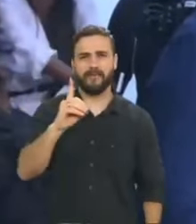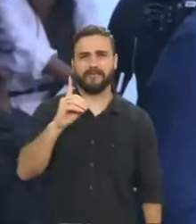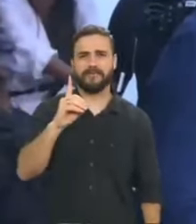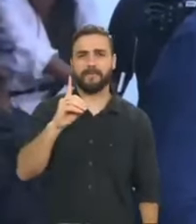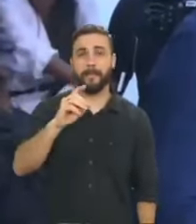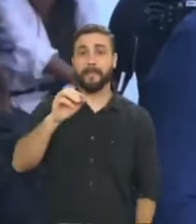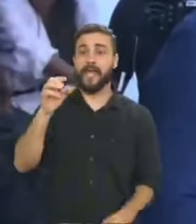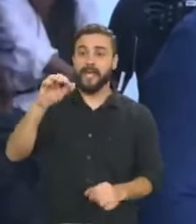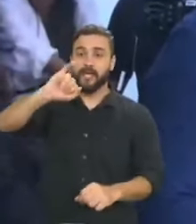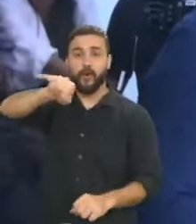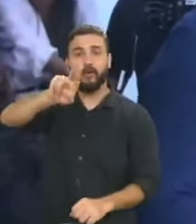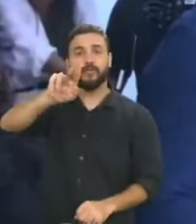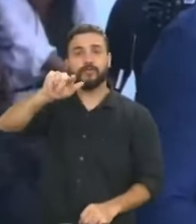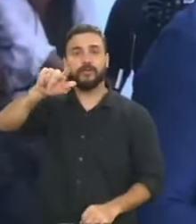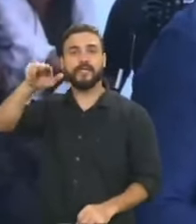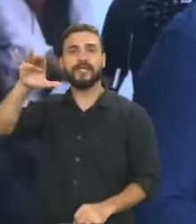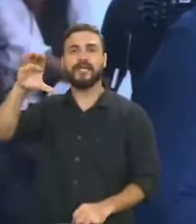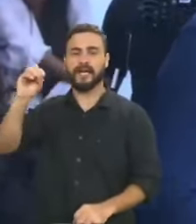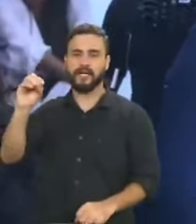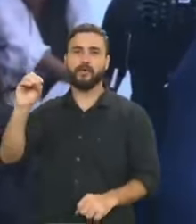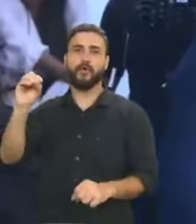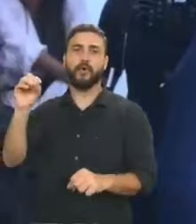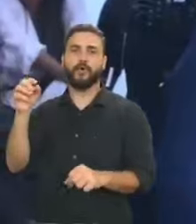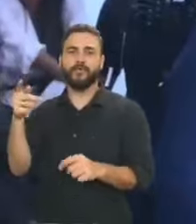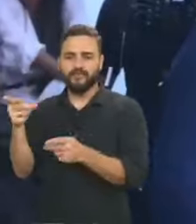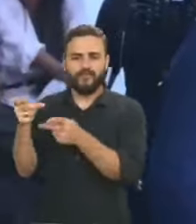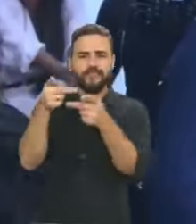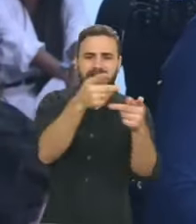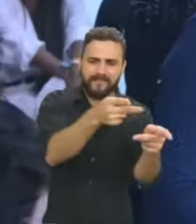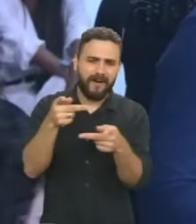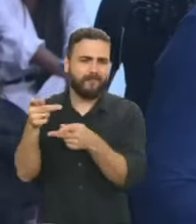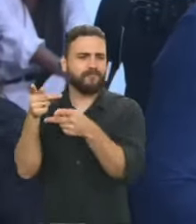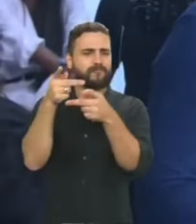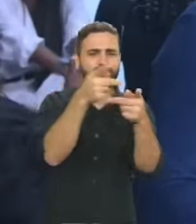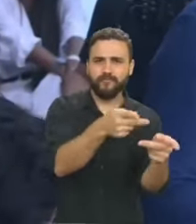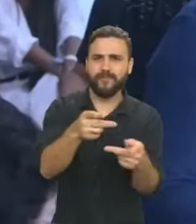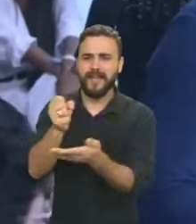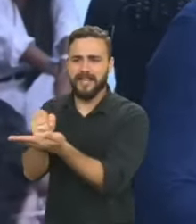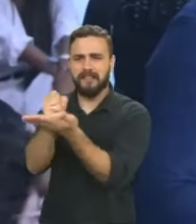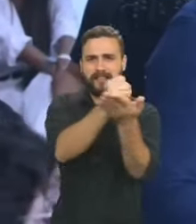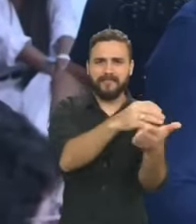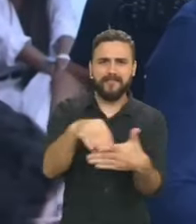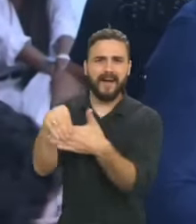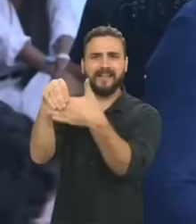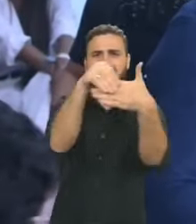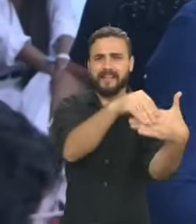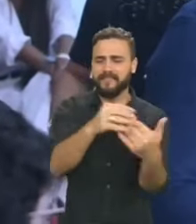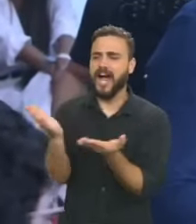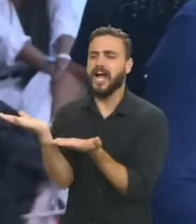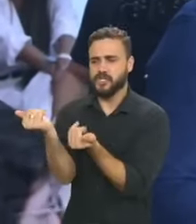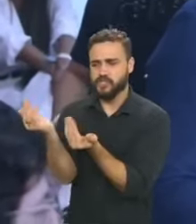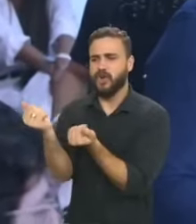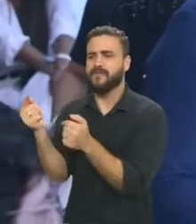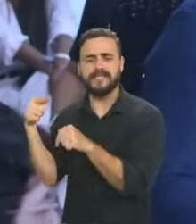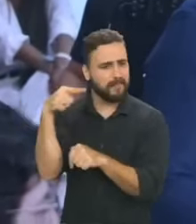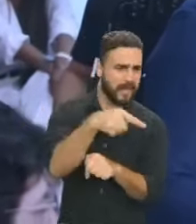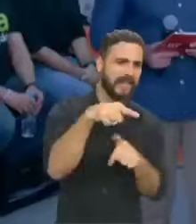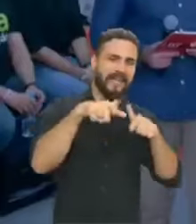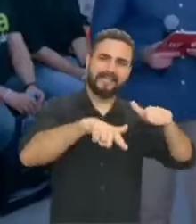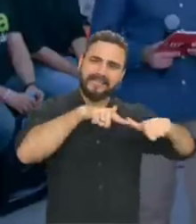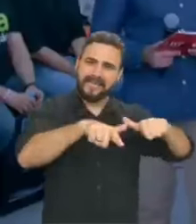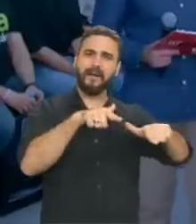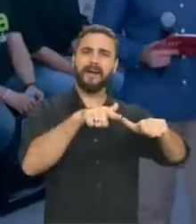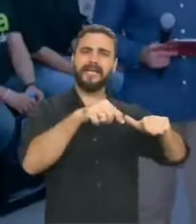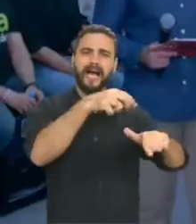Deus levantando o ministério do Juliano, ele começou a levar todos os jovens que amam assim, o trabalho dele, e